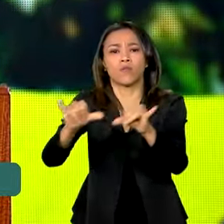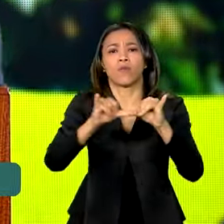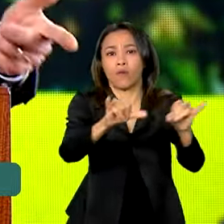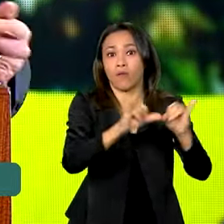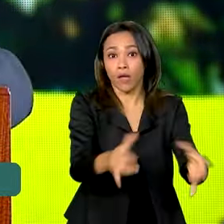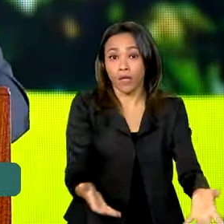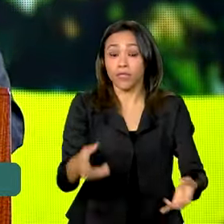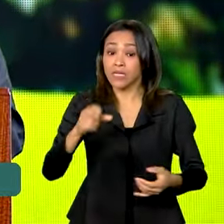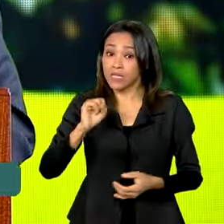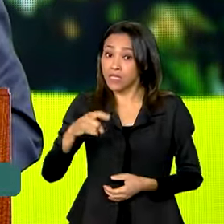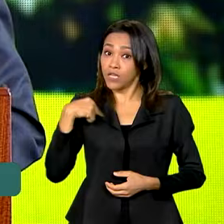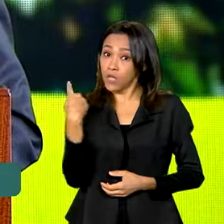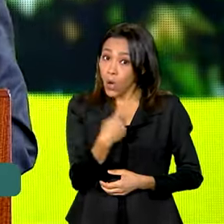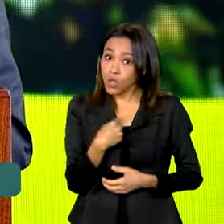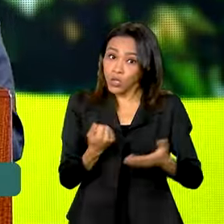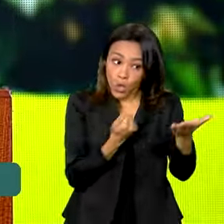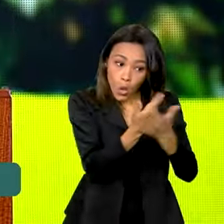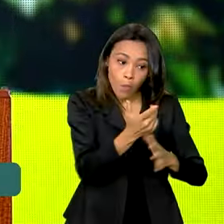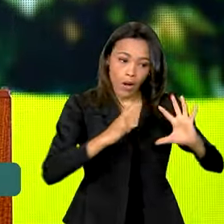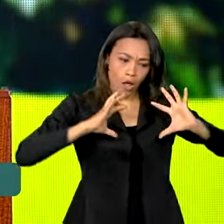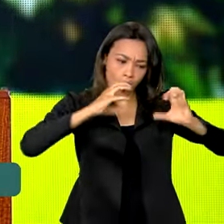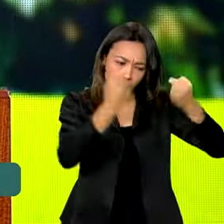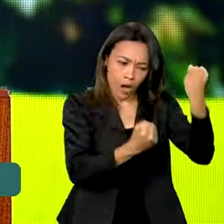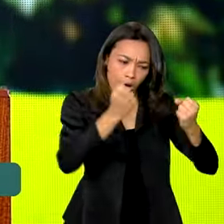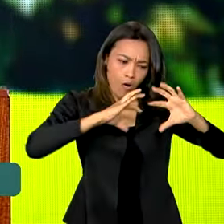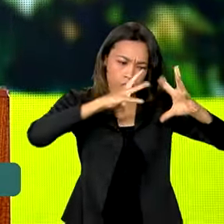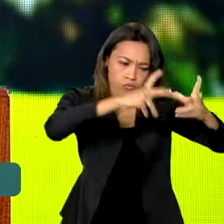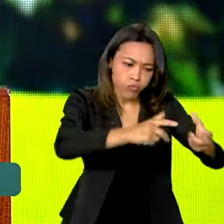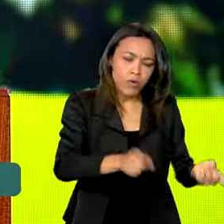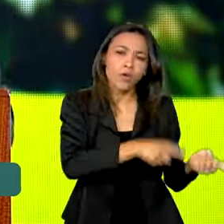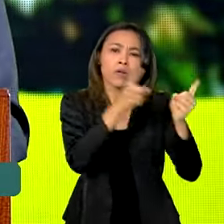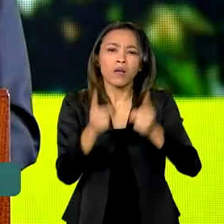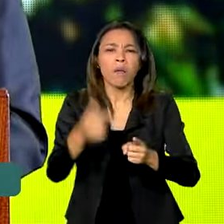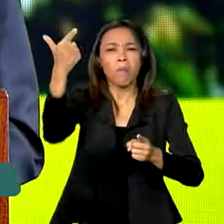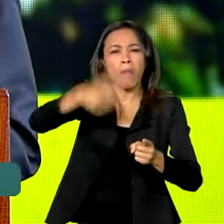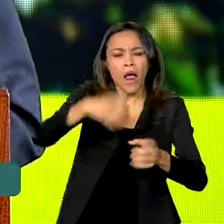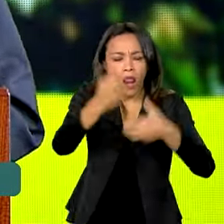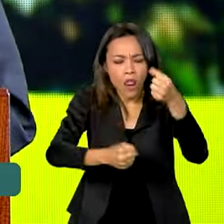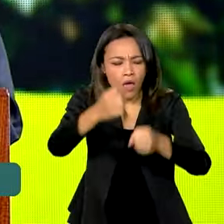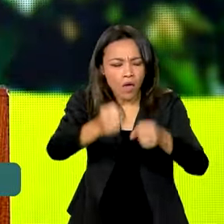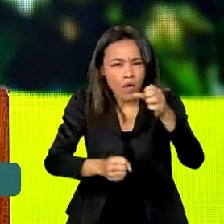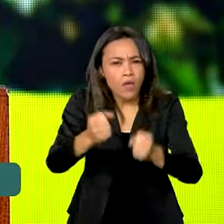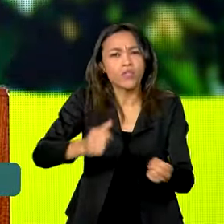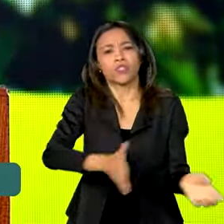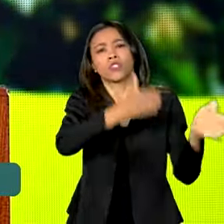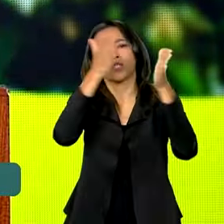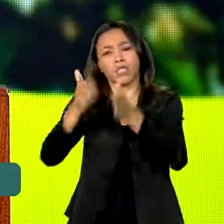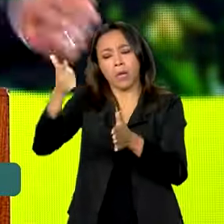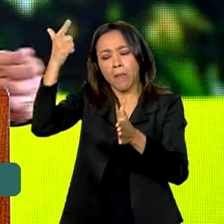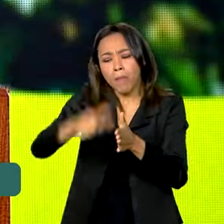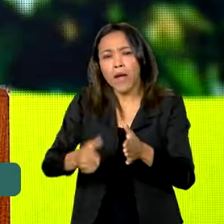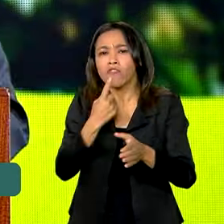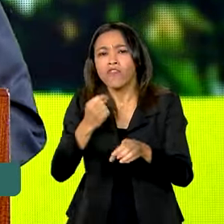isso, se a gente comprar as máquinas, se a gente produzir mais leite, se a gente produzir mais queijo, se a gente plantar mais